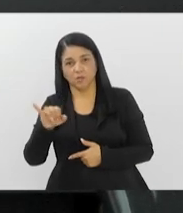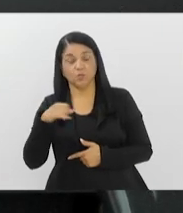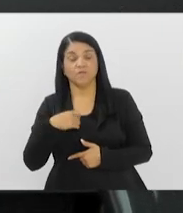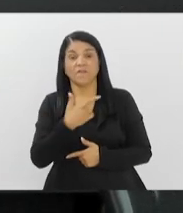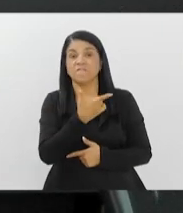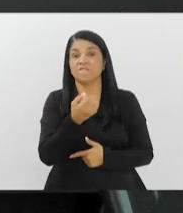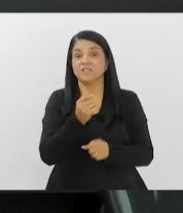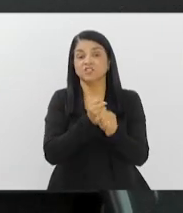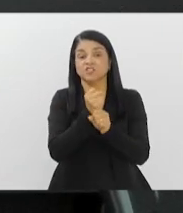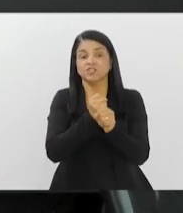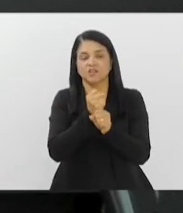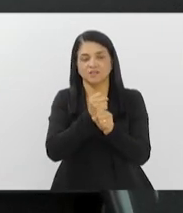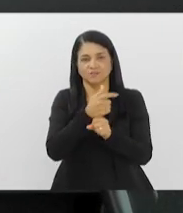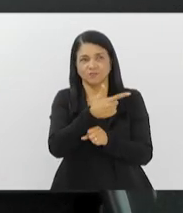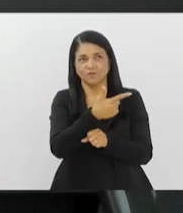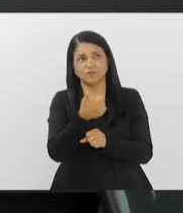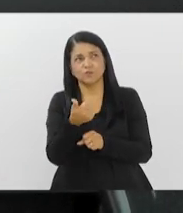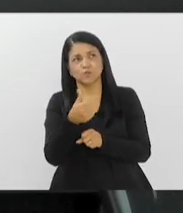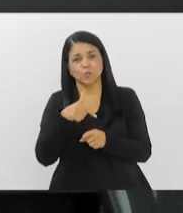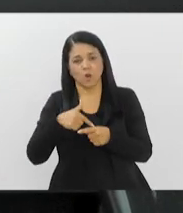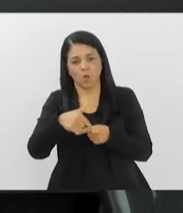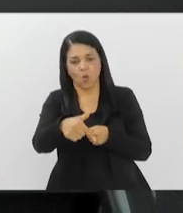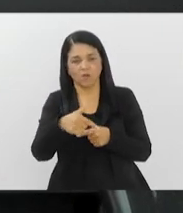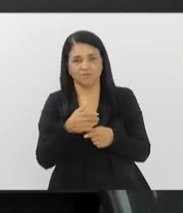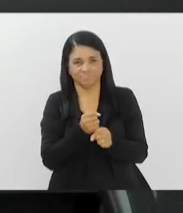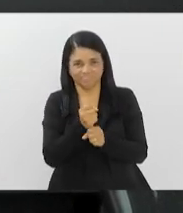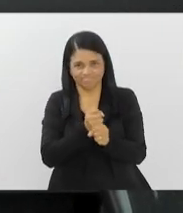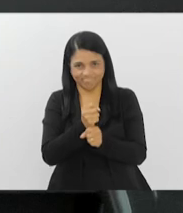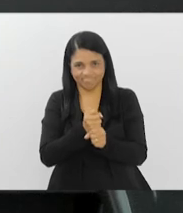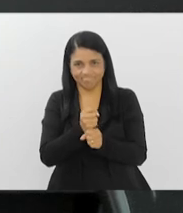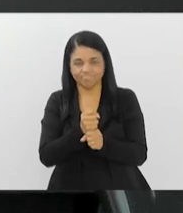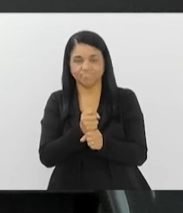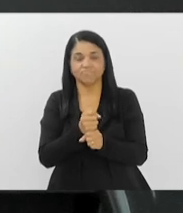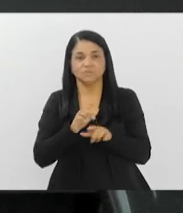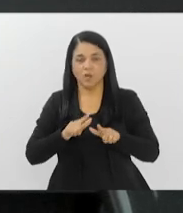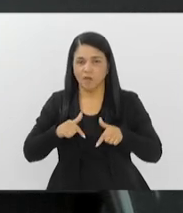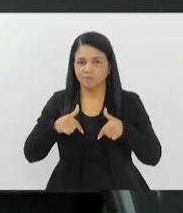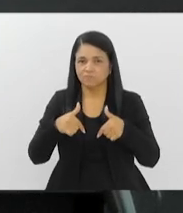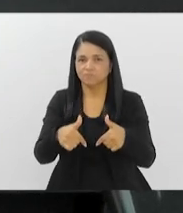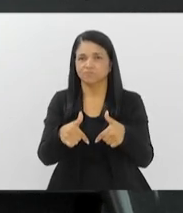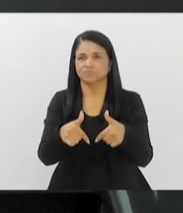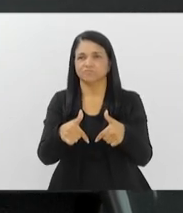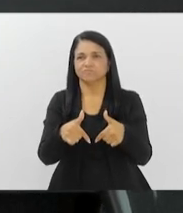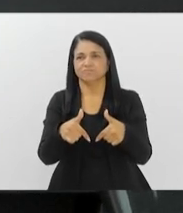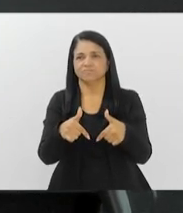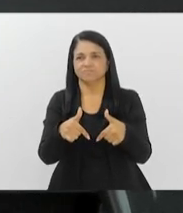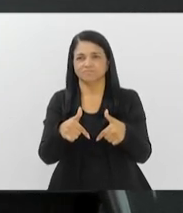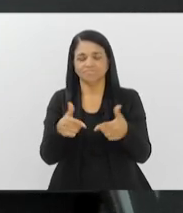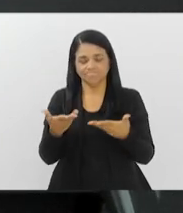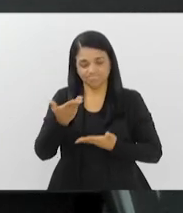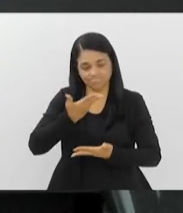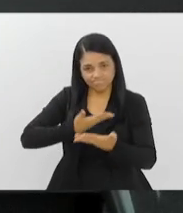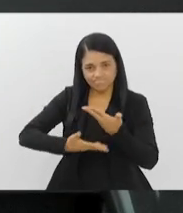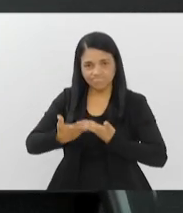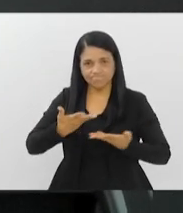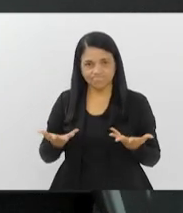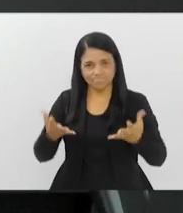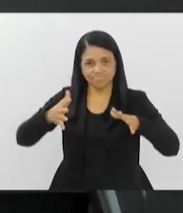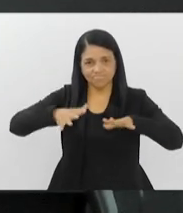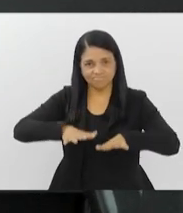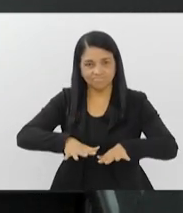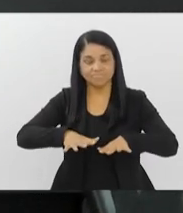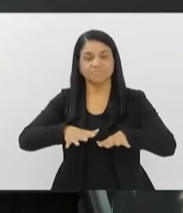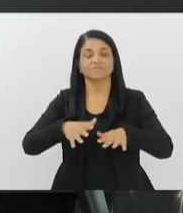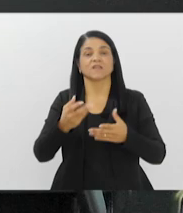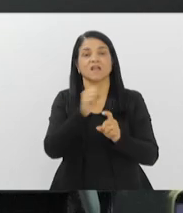20 anos, completa 21 anos este ano, aí de atuação, de integração, trazendo